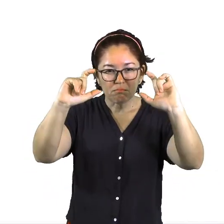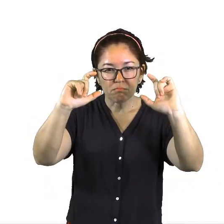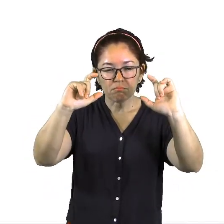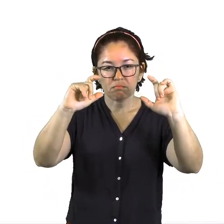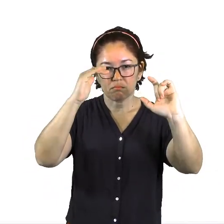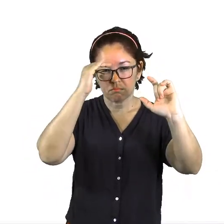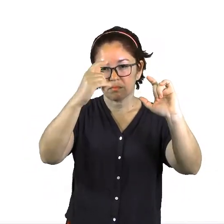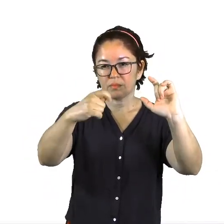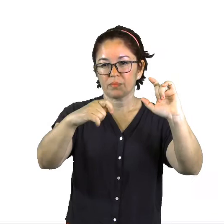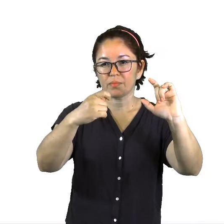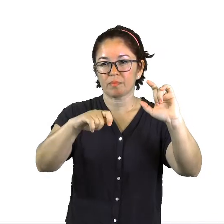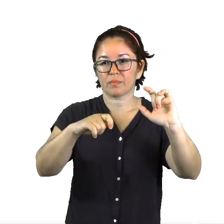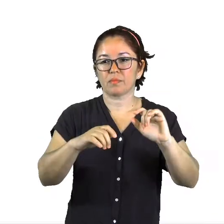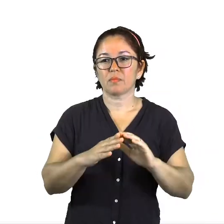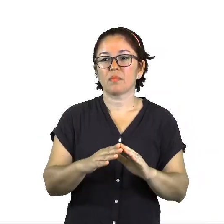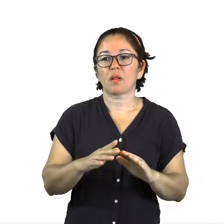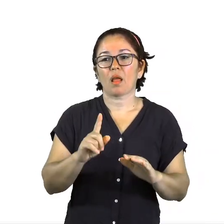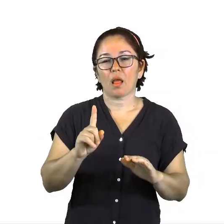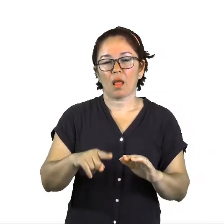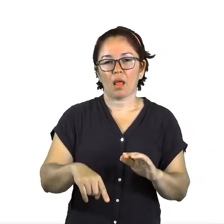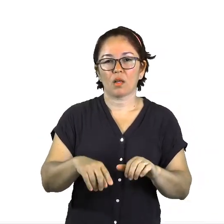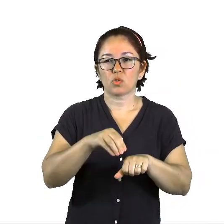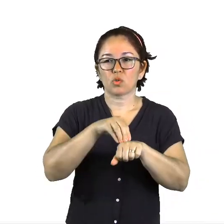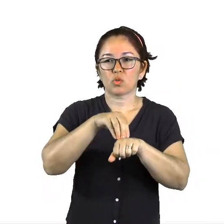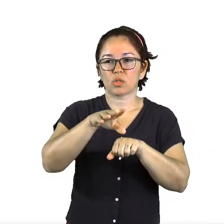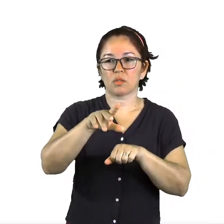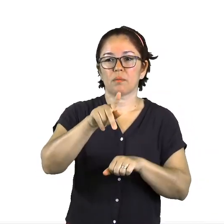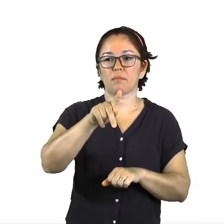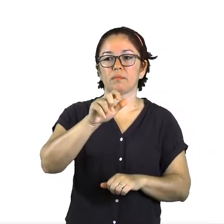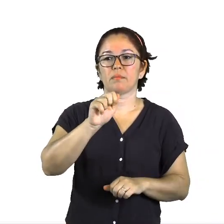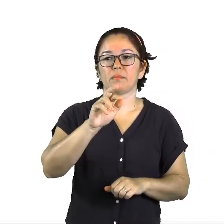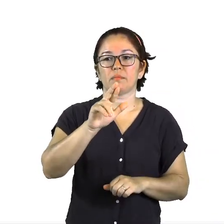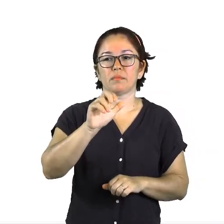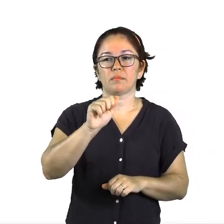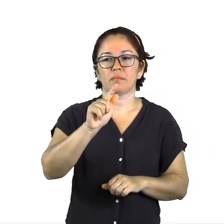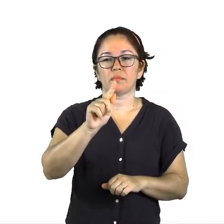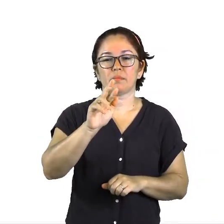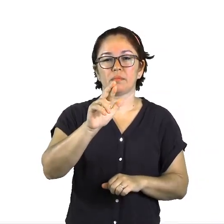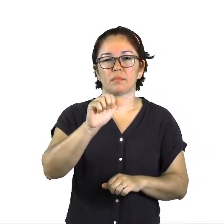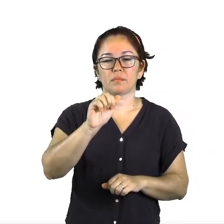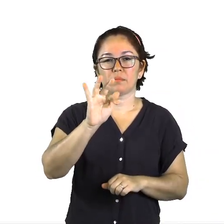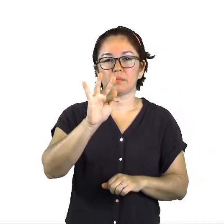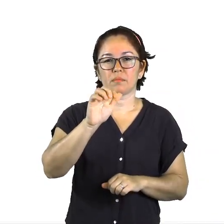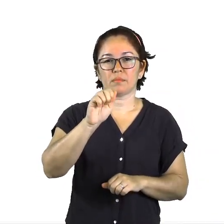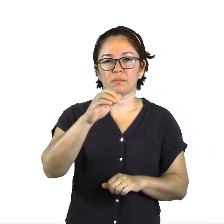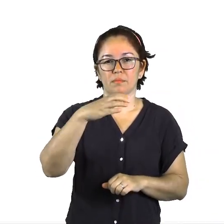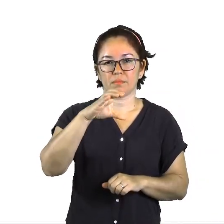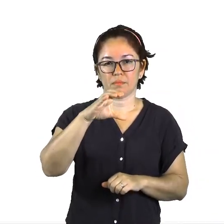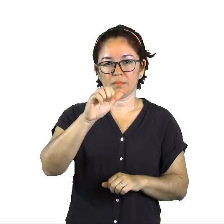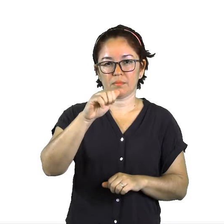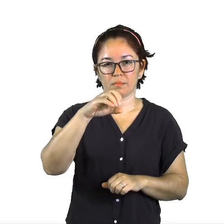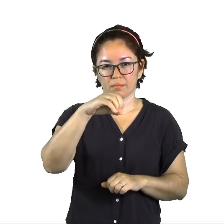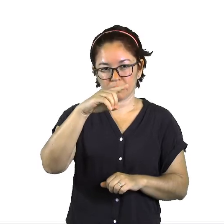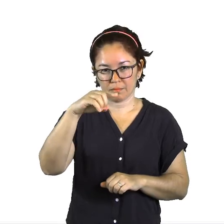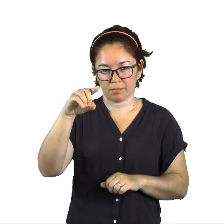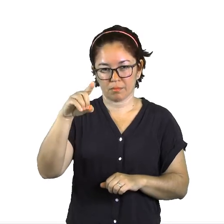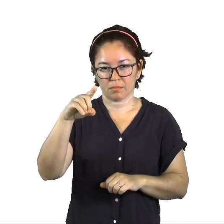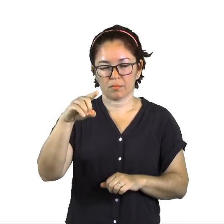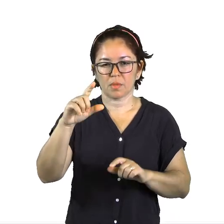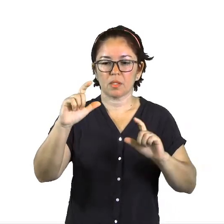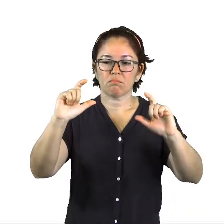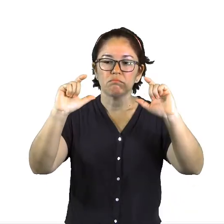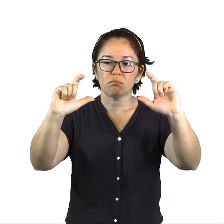nós chamamos esse processo de paragrafação. Então, cada parágrafo, ele deve apresentar